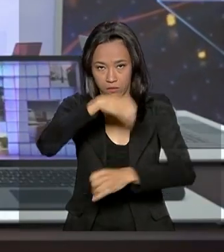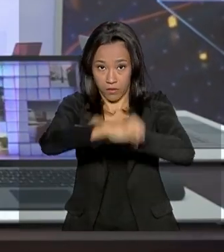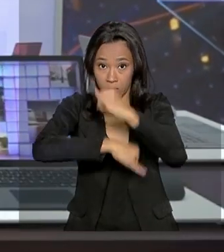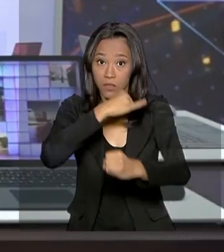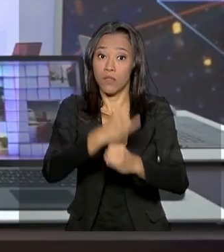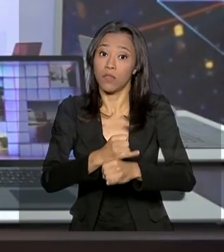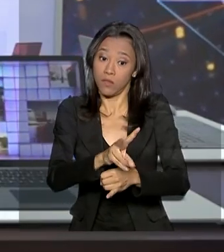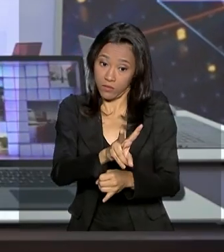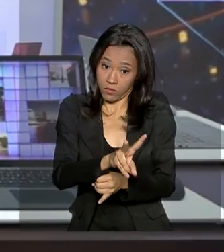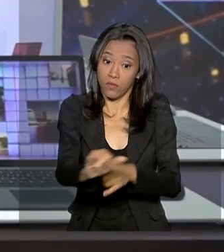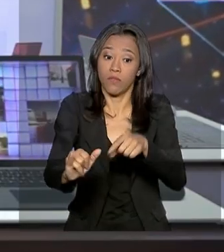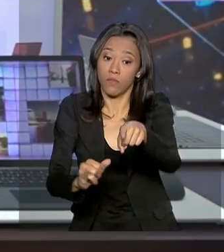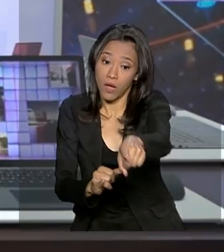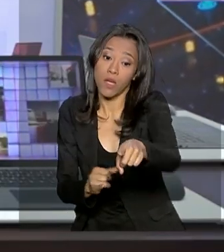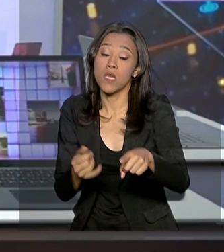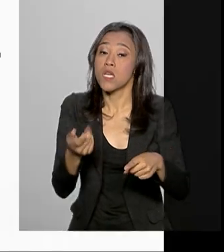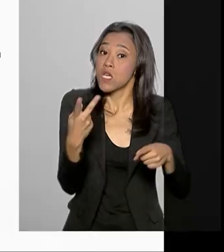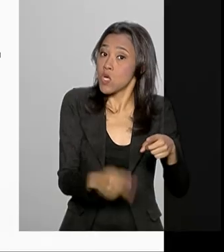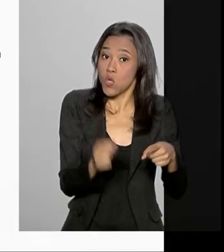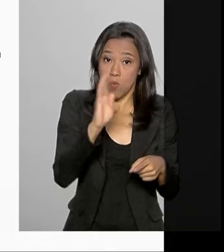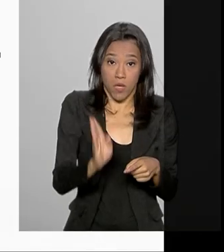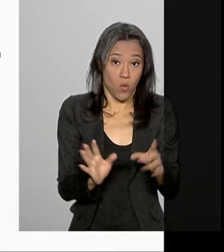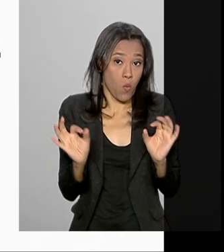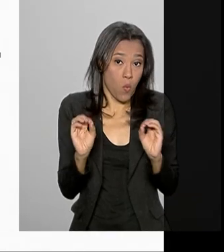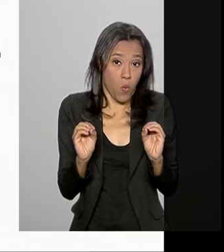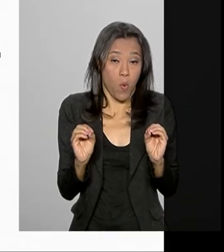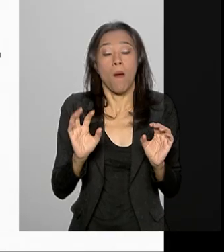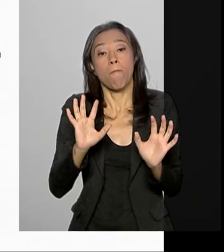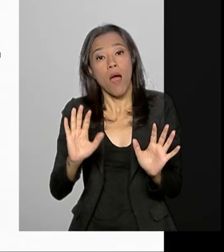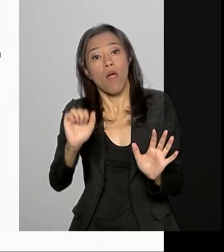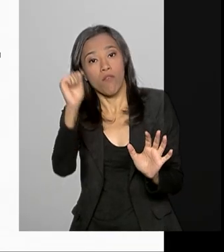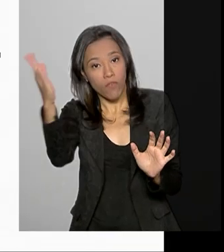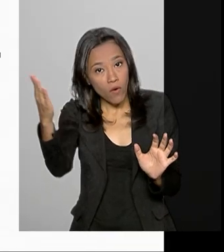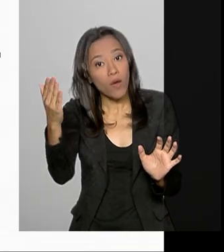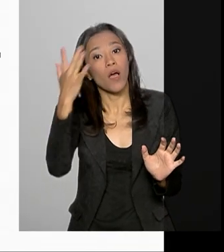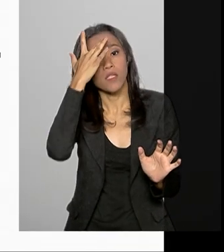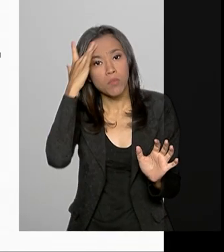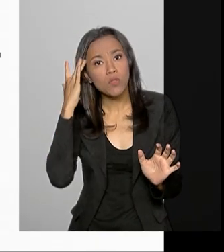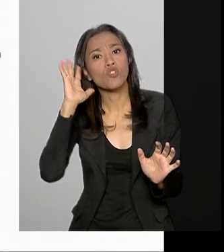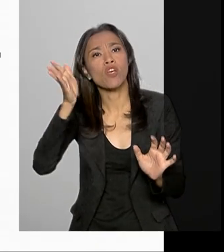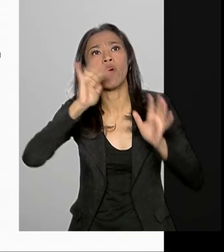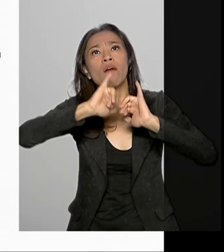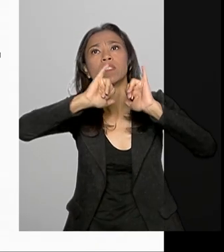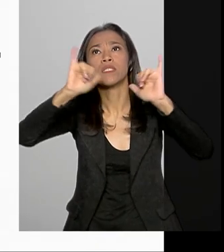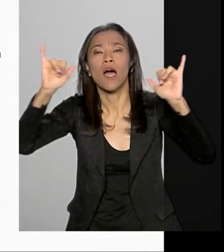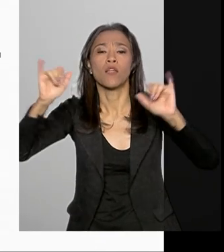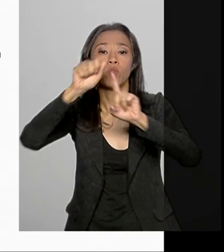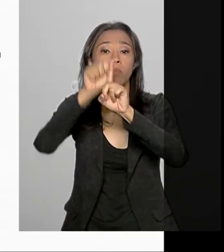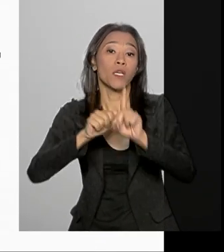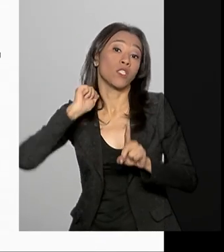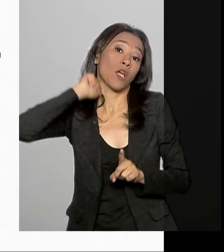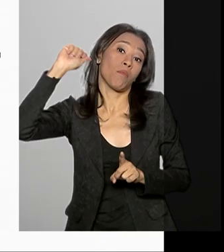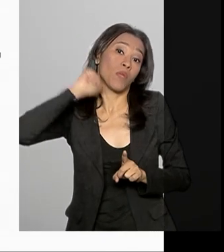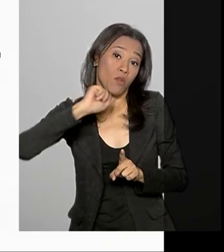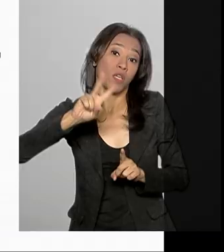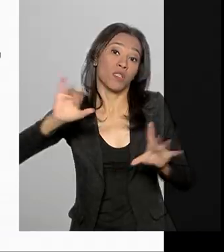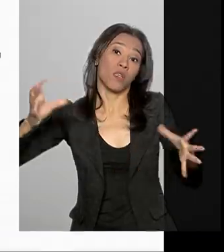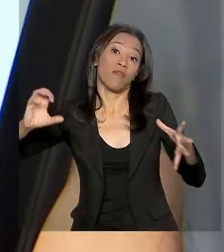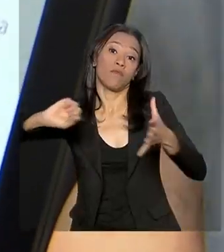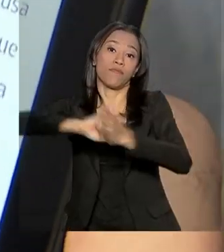empresa não estava disponível no brasil mas lá fora os clientes foram avisados em abril que o setor seria